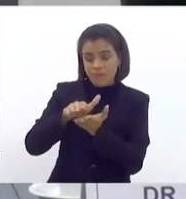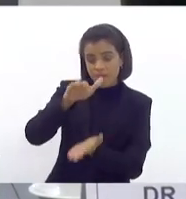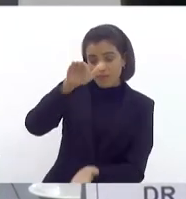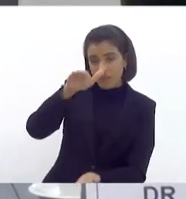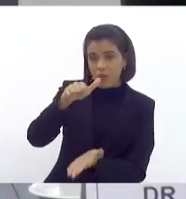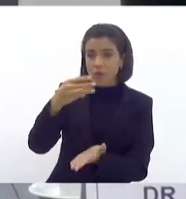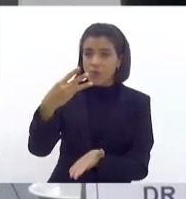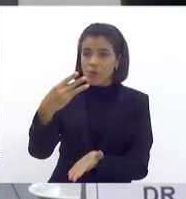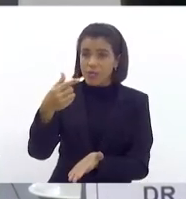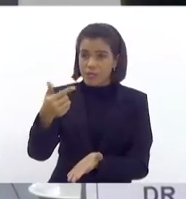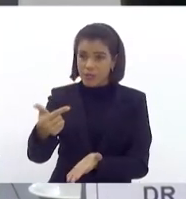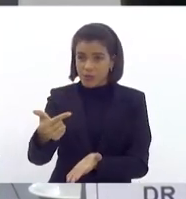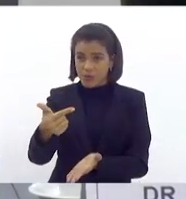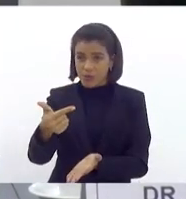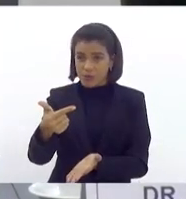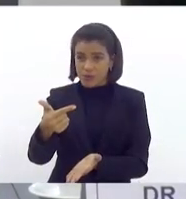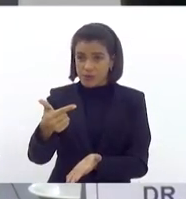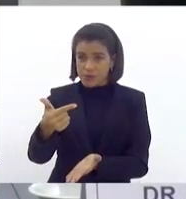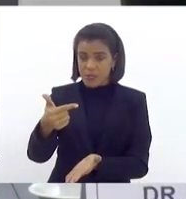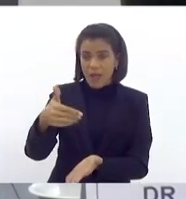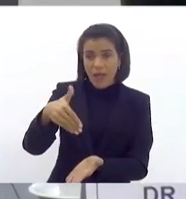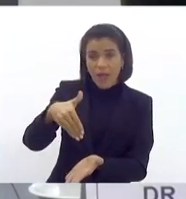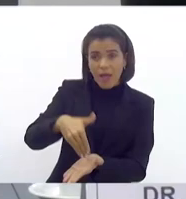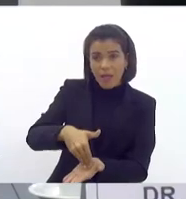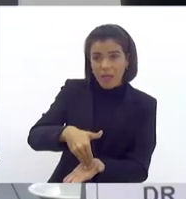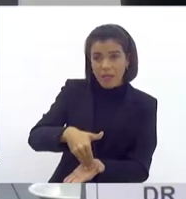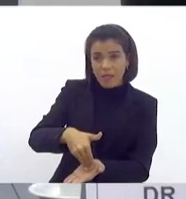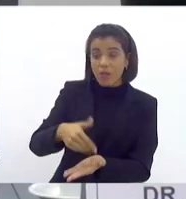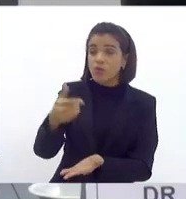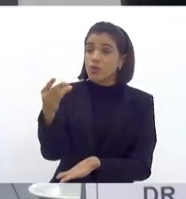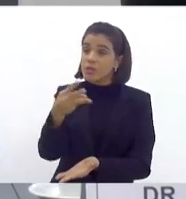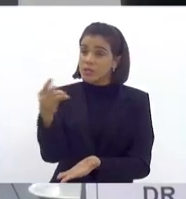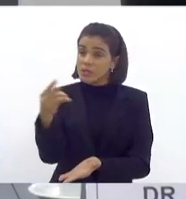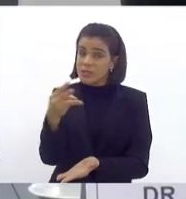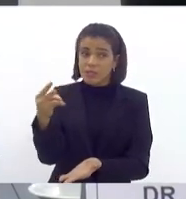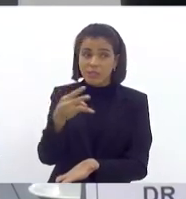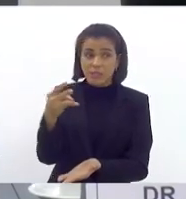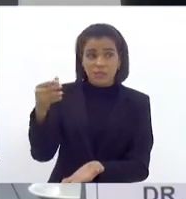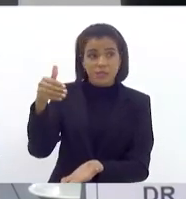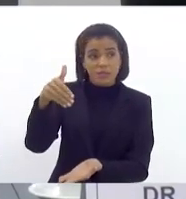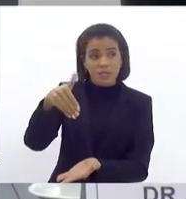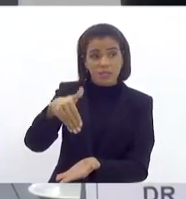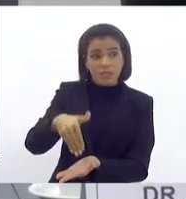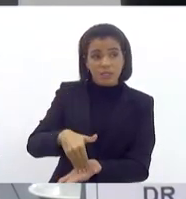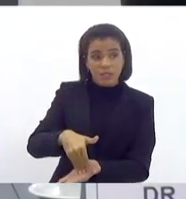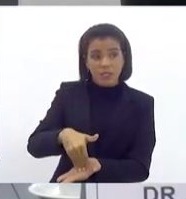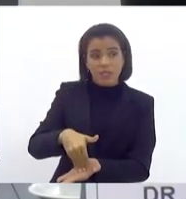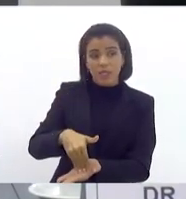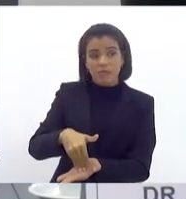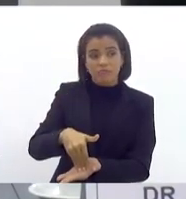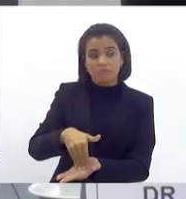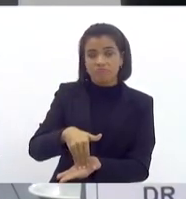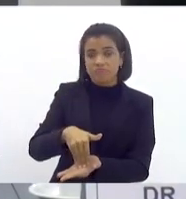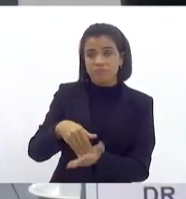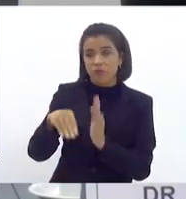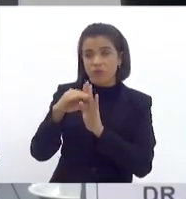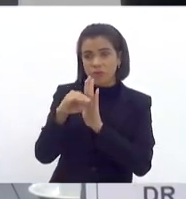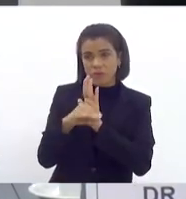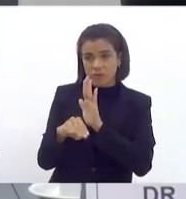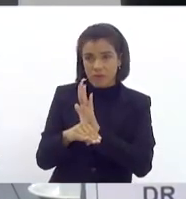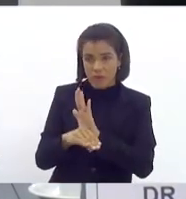do 32 até do 33 até o final da pauta, que é